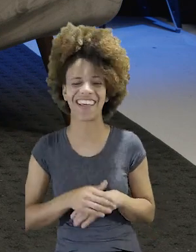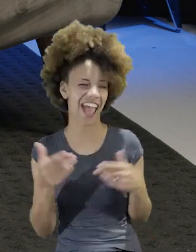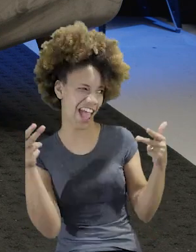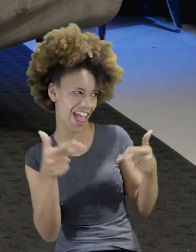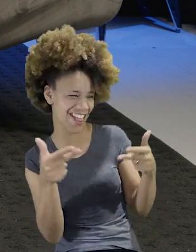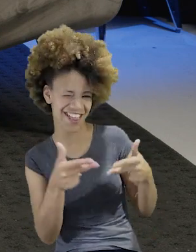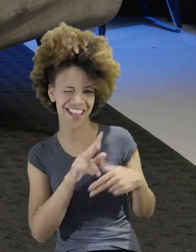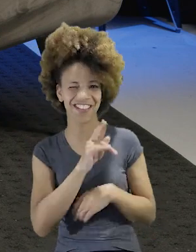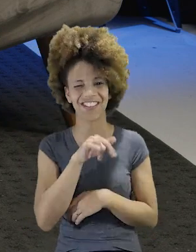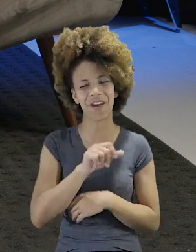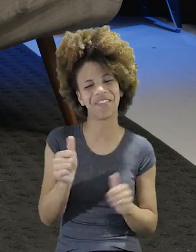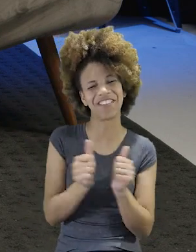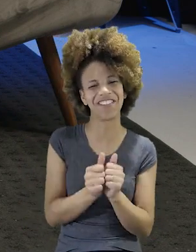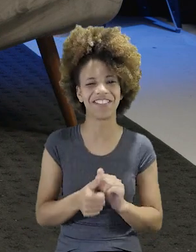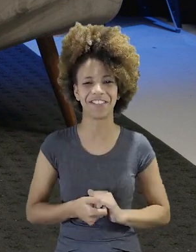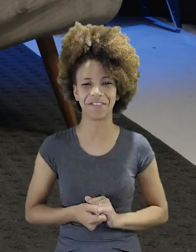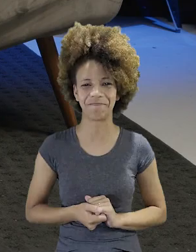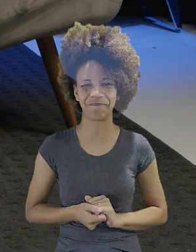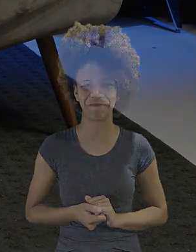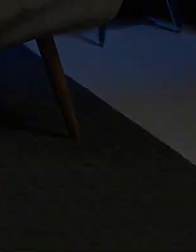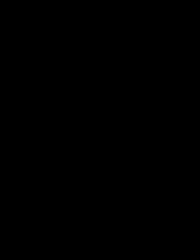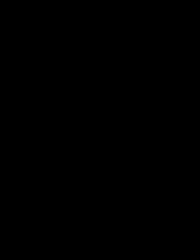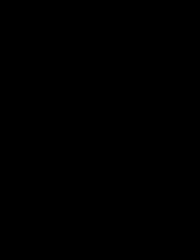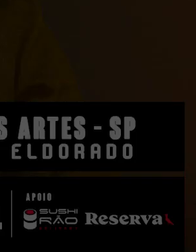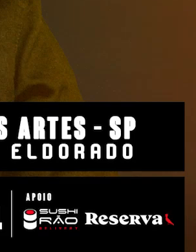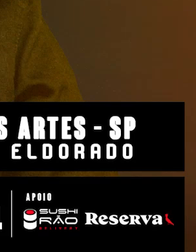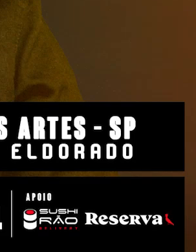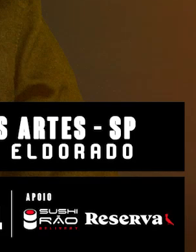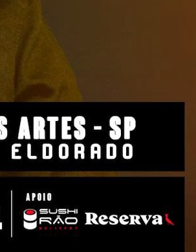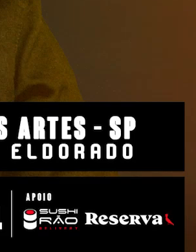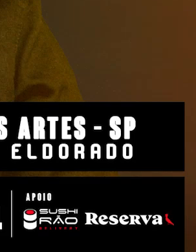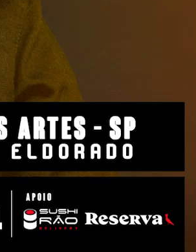Jardim Peri É nós mano em breve é Higienópolis tamo junto